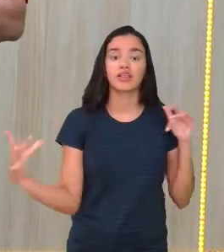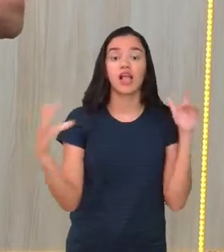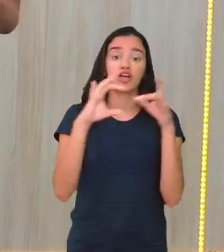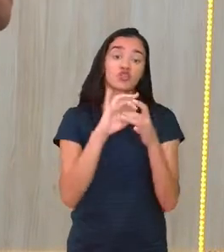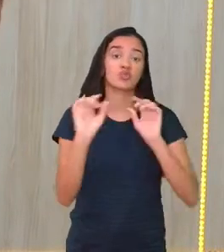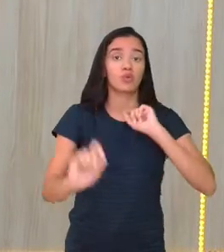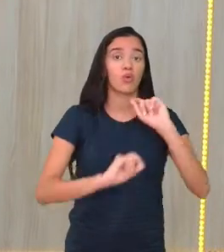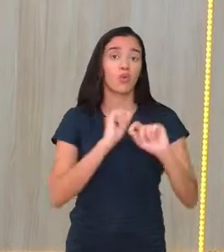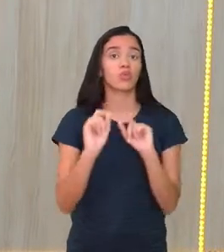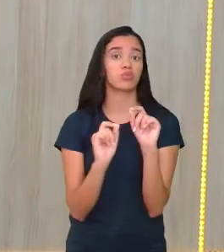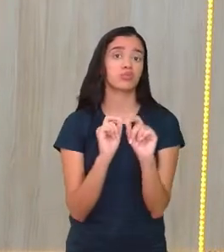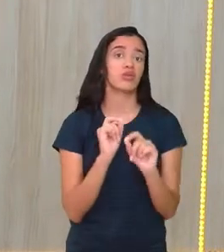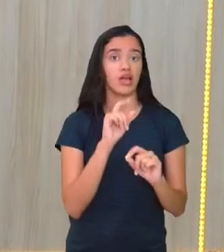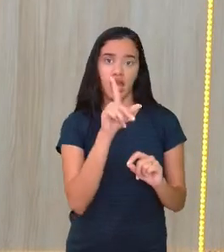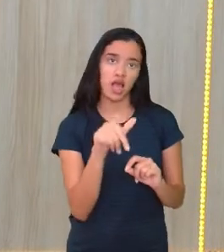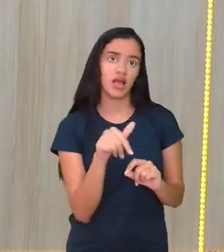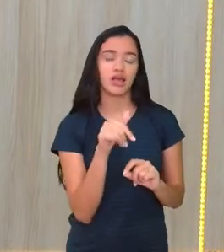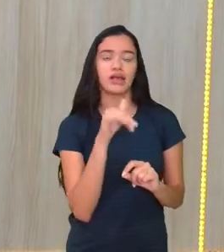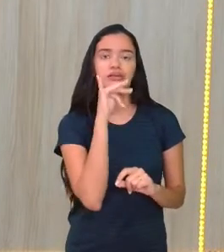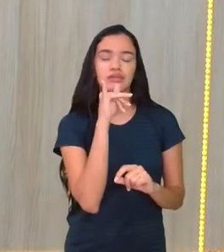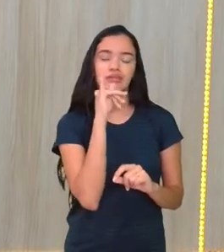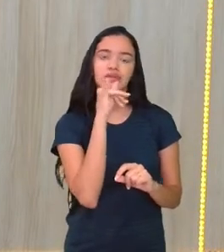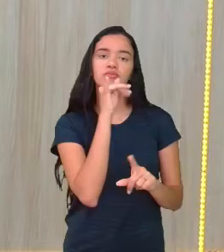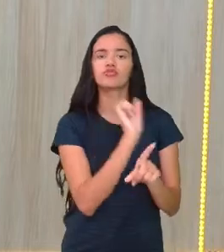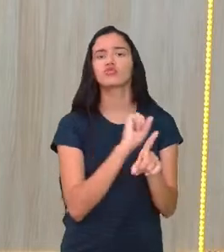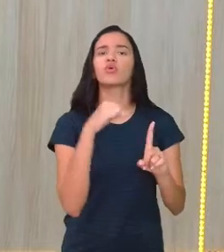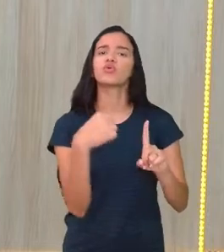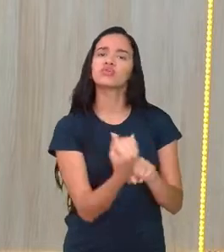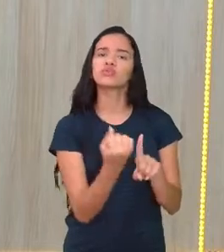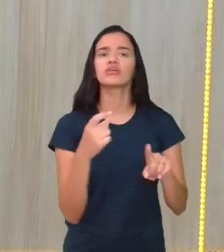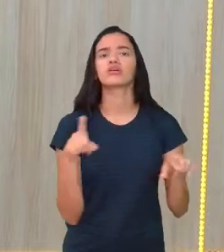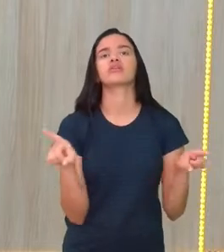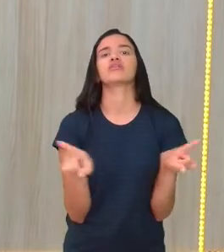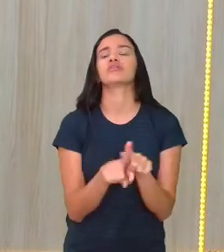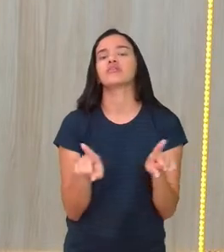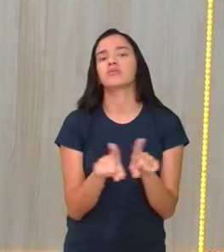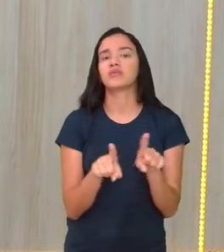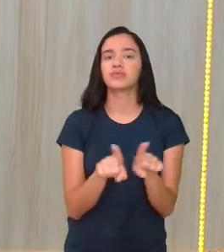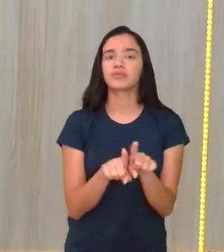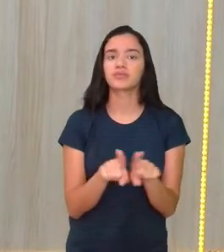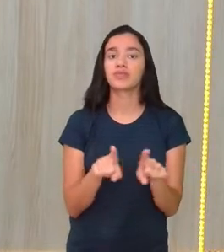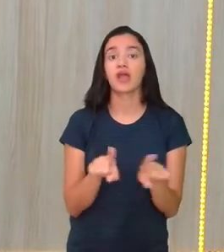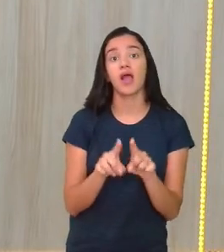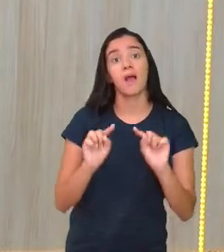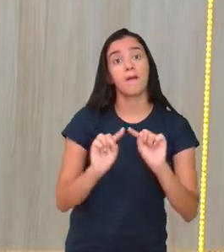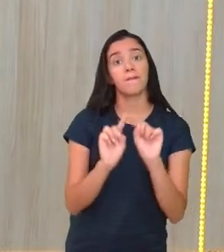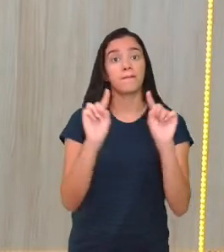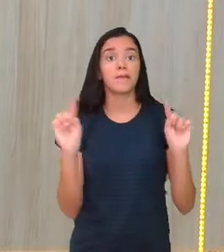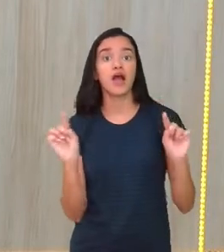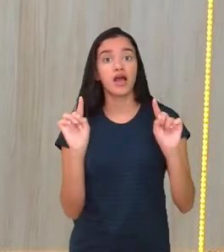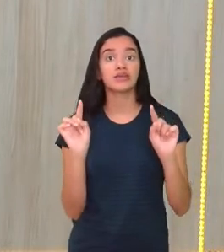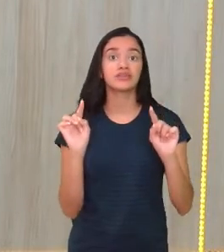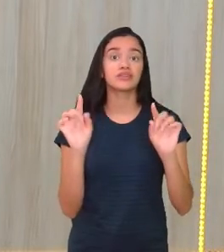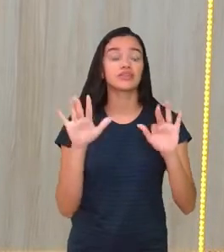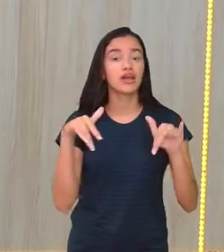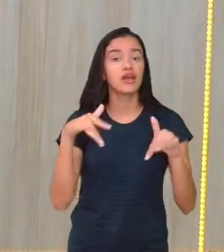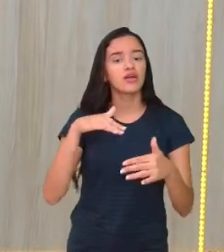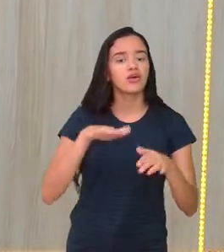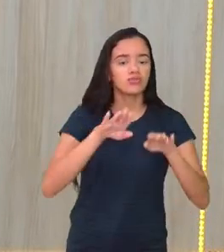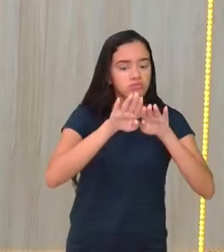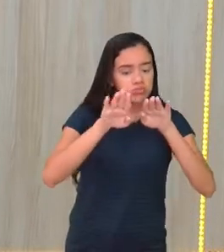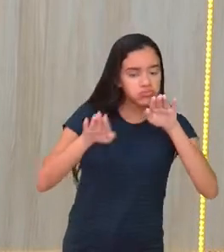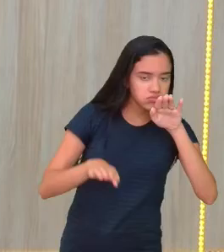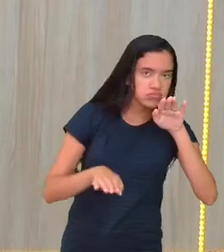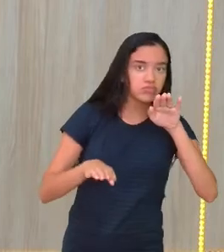associada a um extrato, né, social, a um dos estratos da sociedade, mas, né, das camadas mais